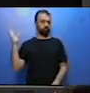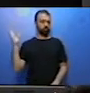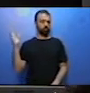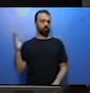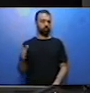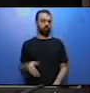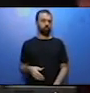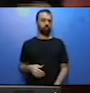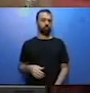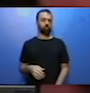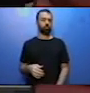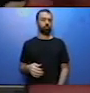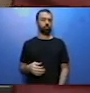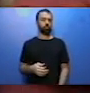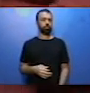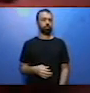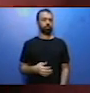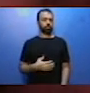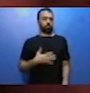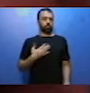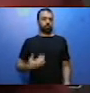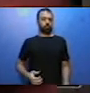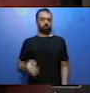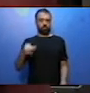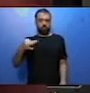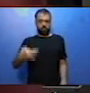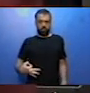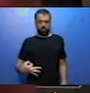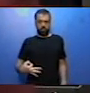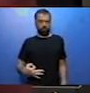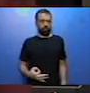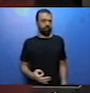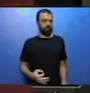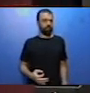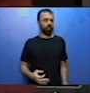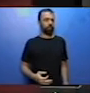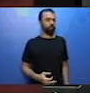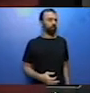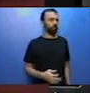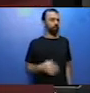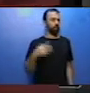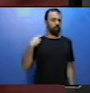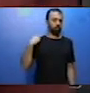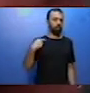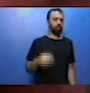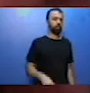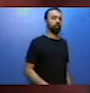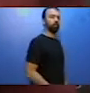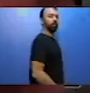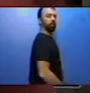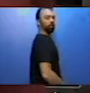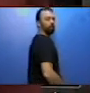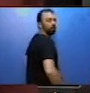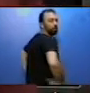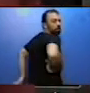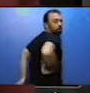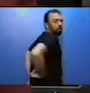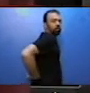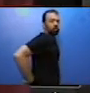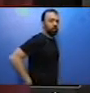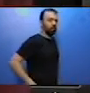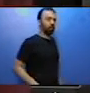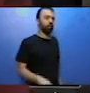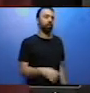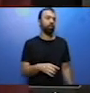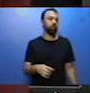e identificando a boa postura vamos imaginar que nós temos uma pessoa de costa e uma na lateral nós temos aqui ó